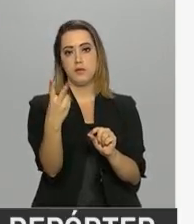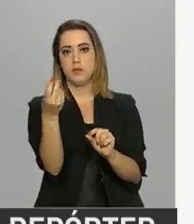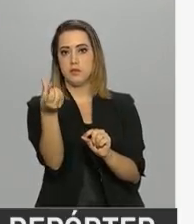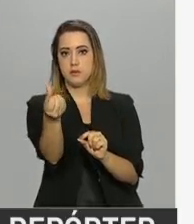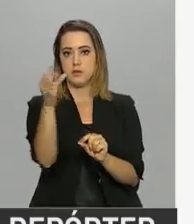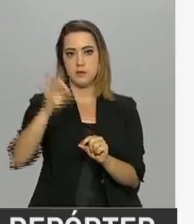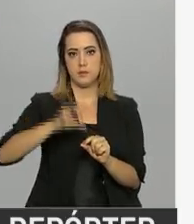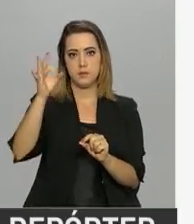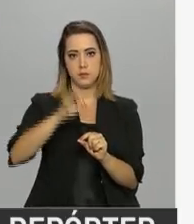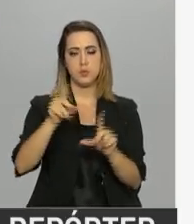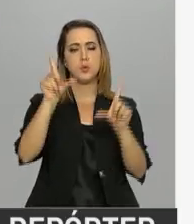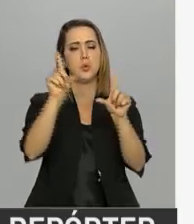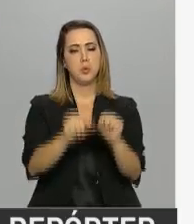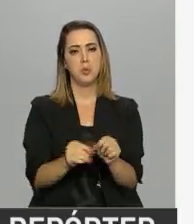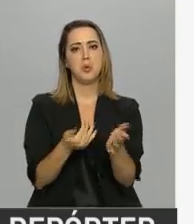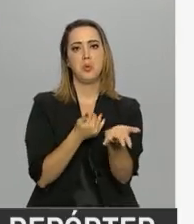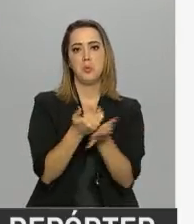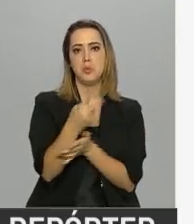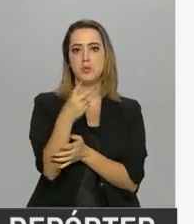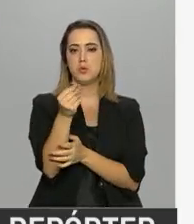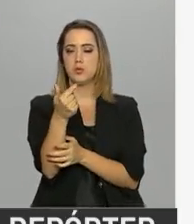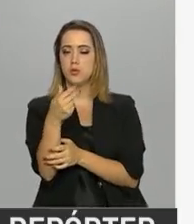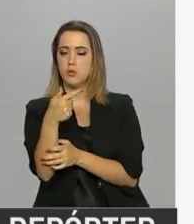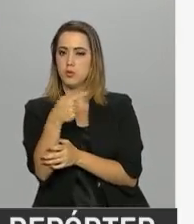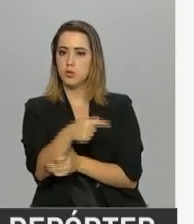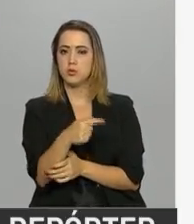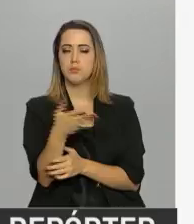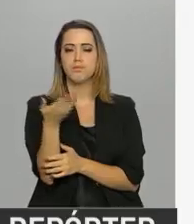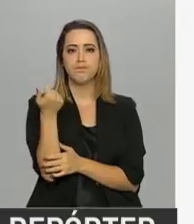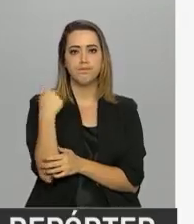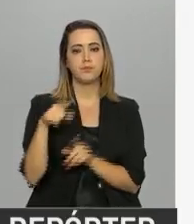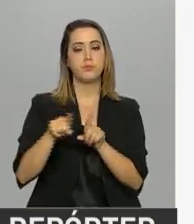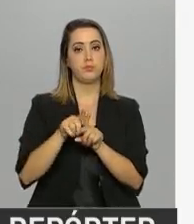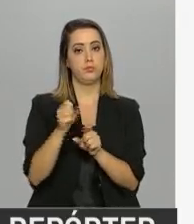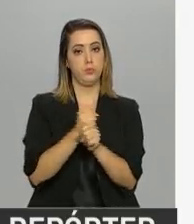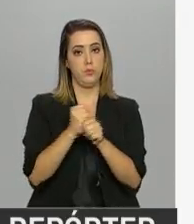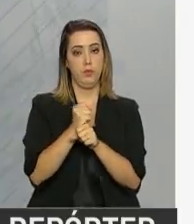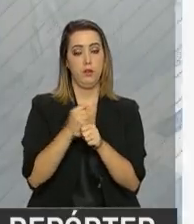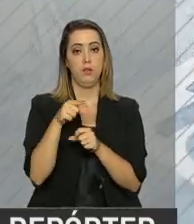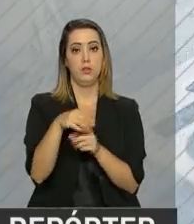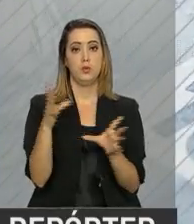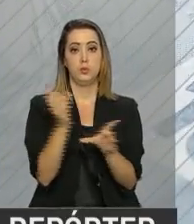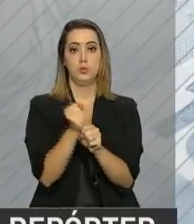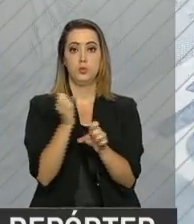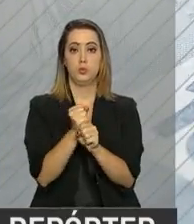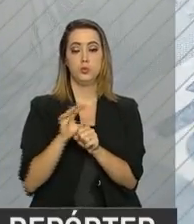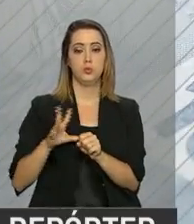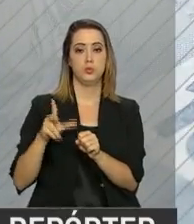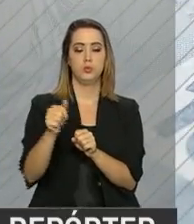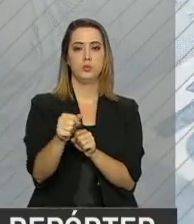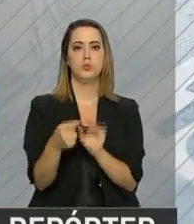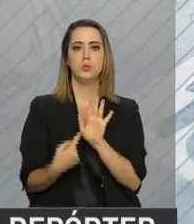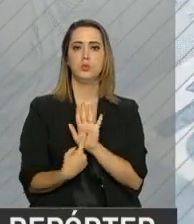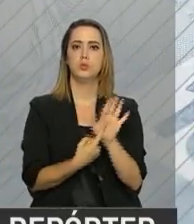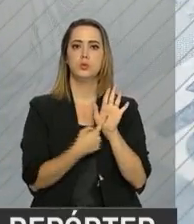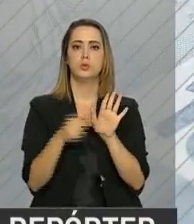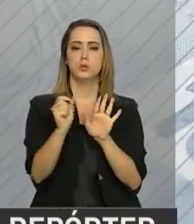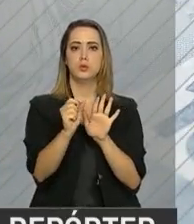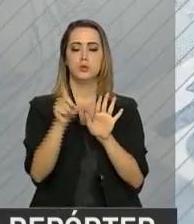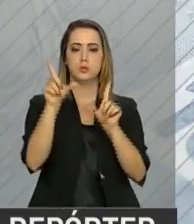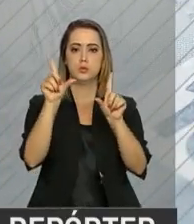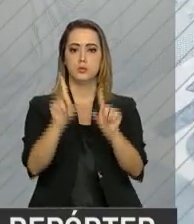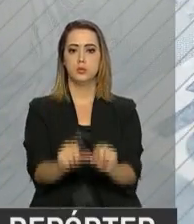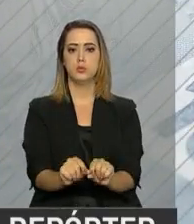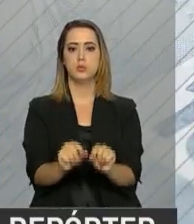mês desde 2007 quando a taxa foi de 0,23 por. no acumulado do ano o indicador se encontra abaixo do